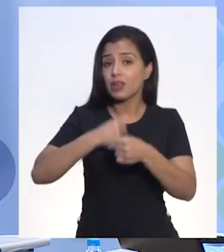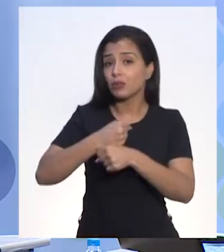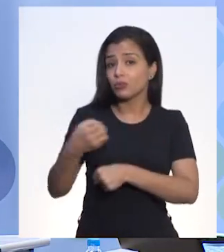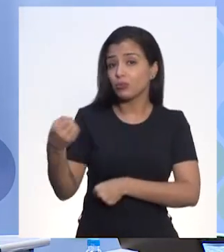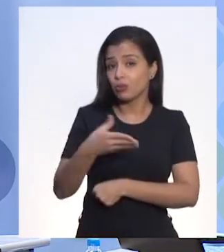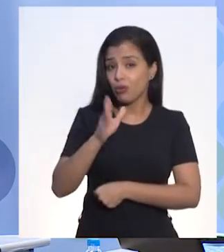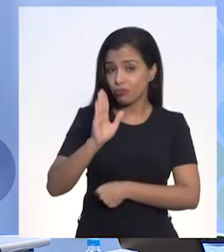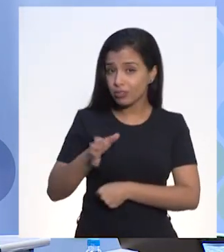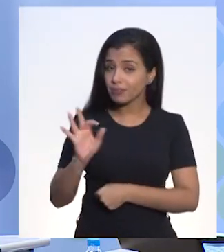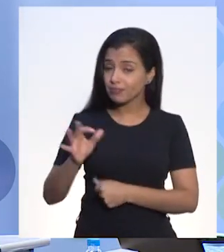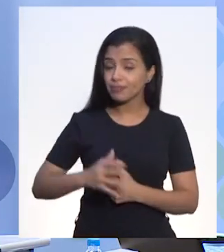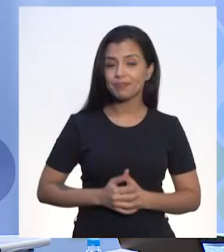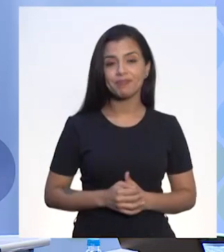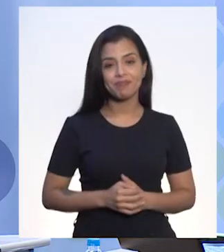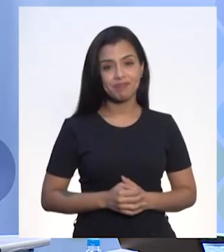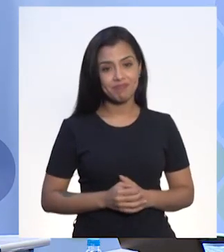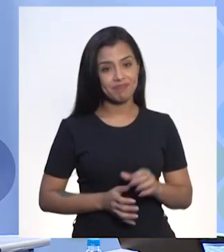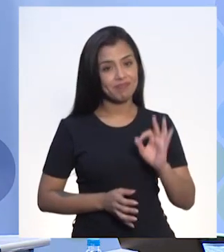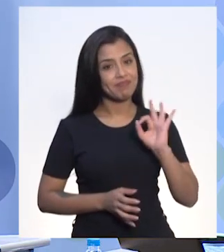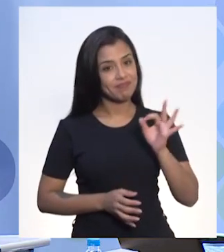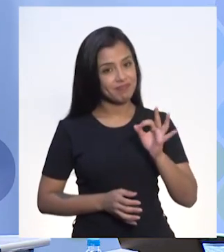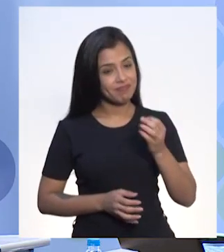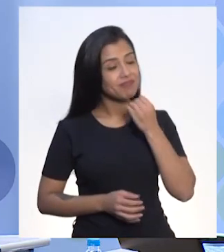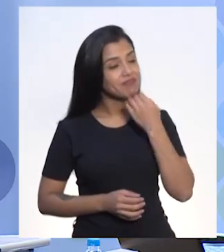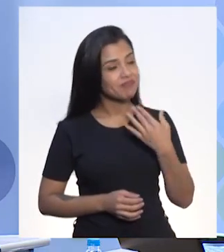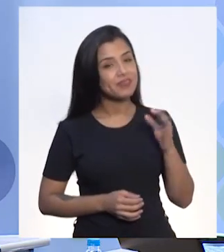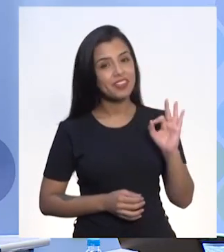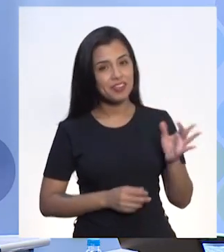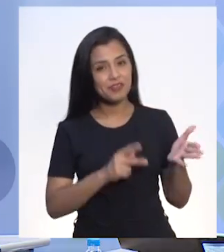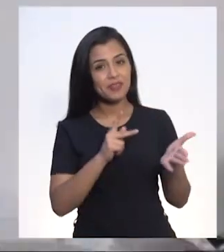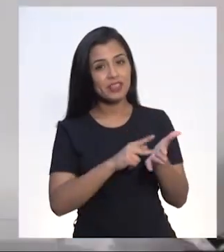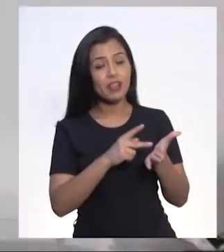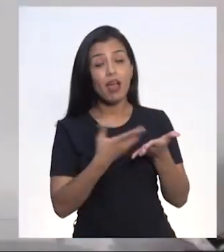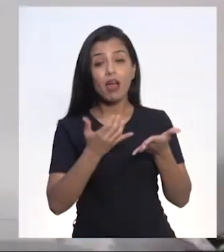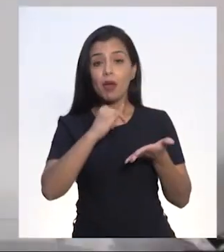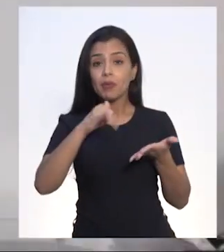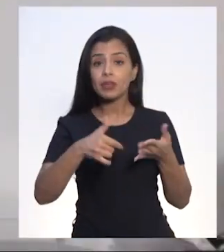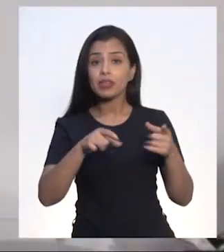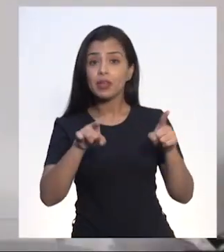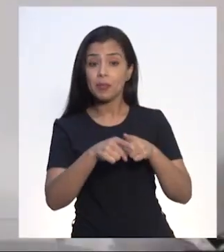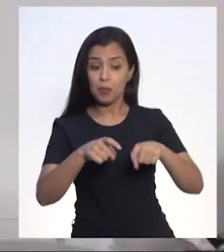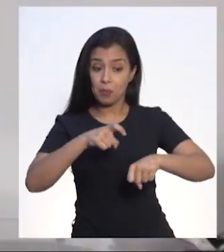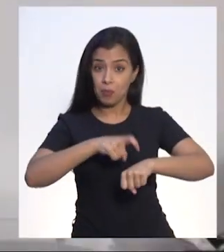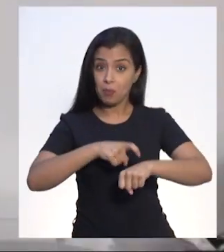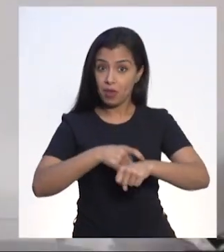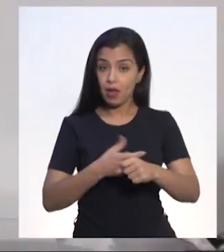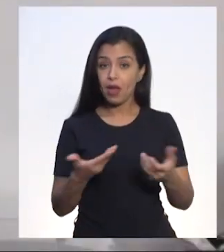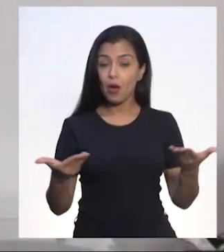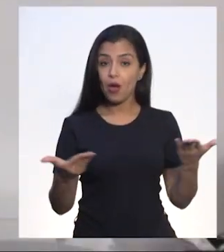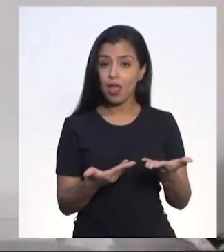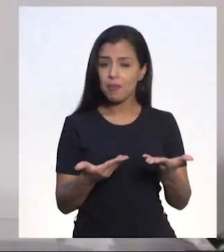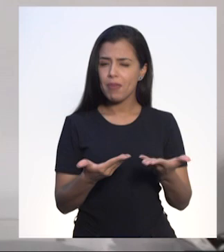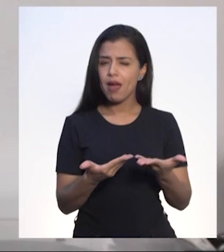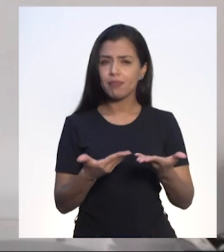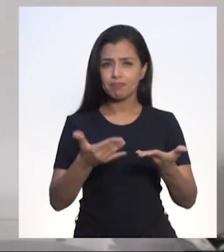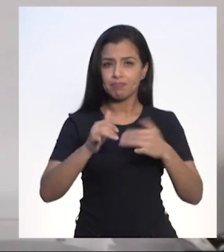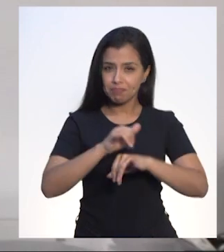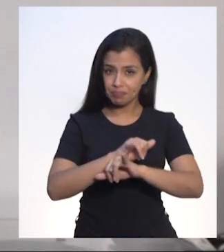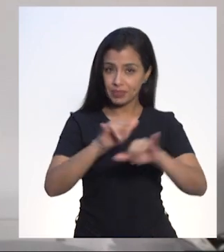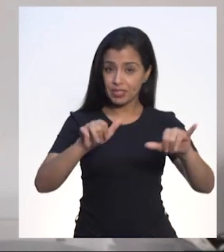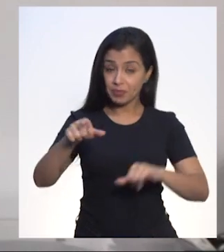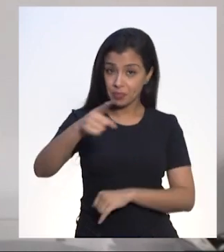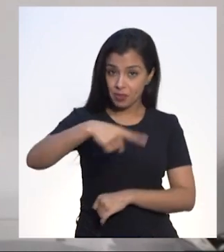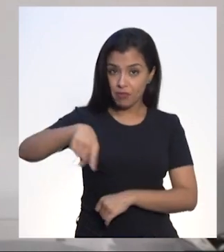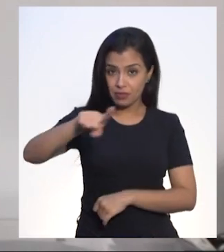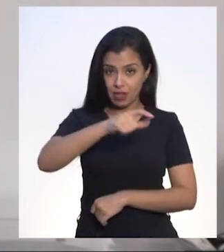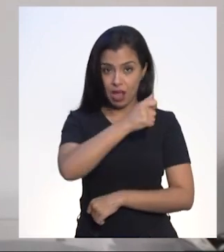professora? Muito bem, professor, é verdade. Eu queria aproveitar também esse momento, para deixar até uma mensagem para os